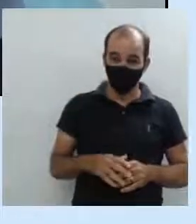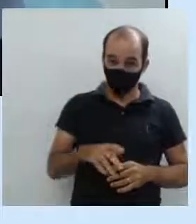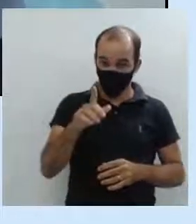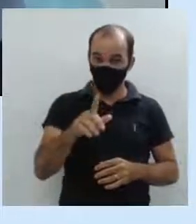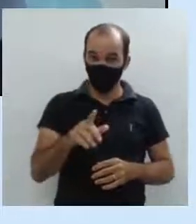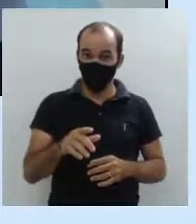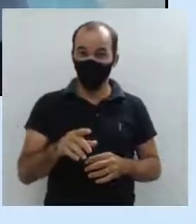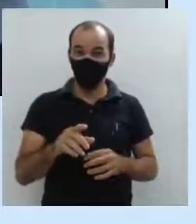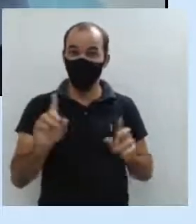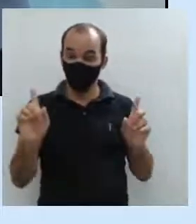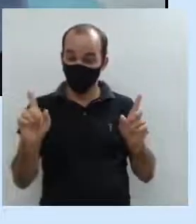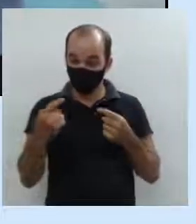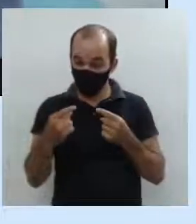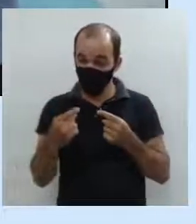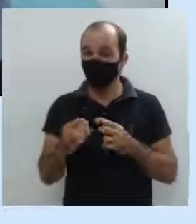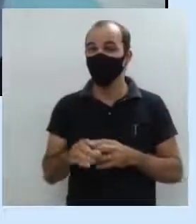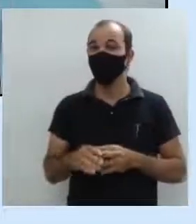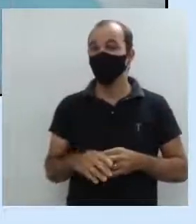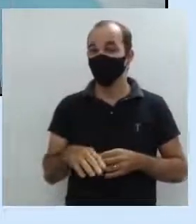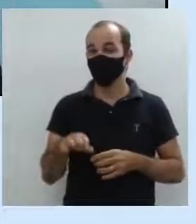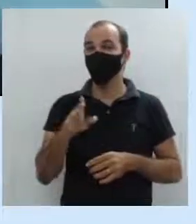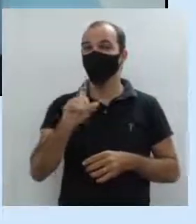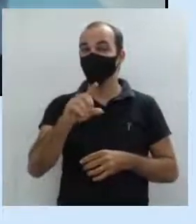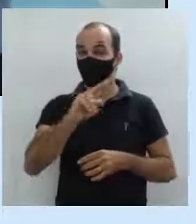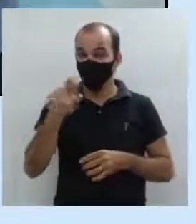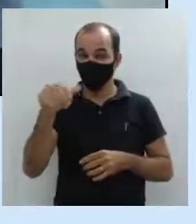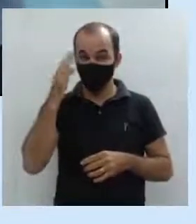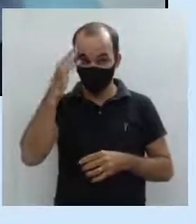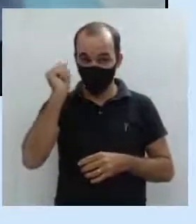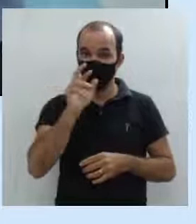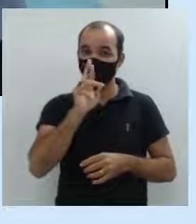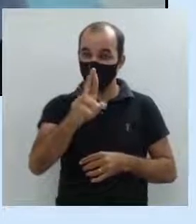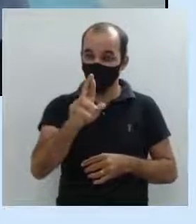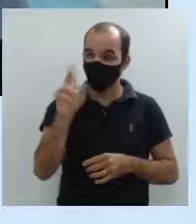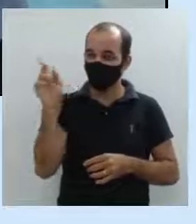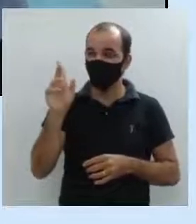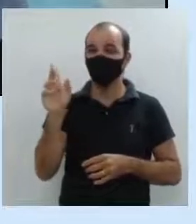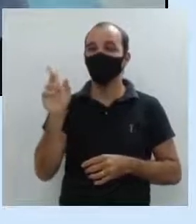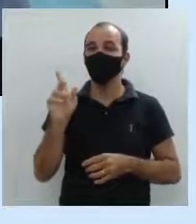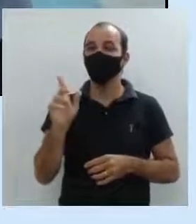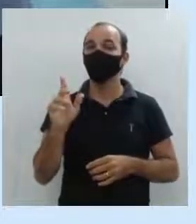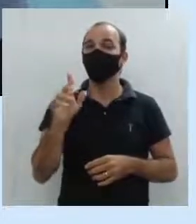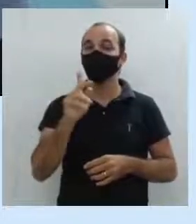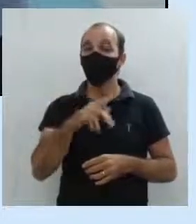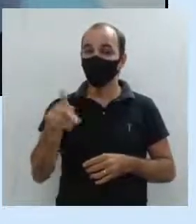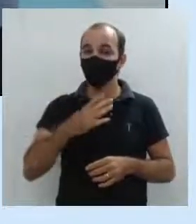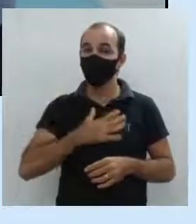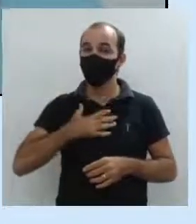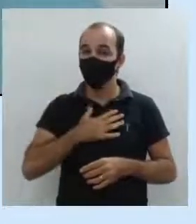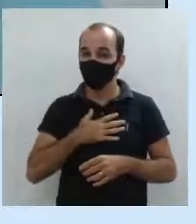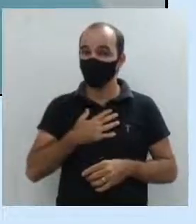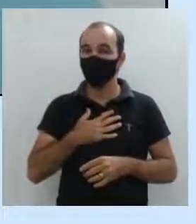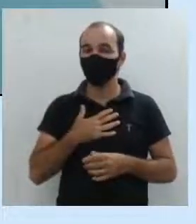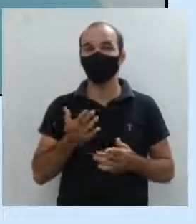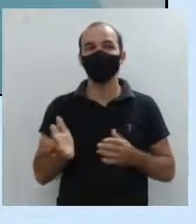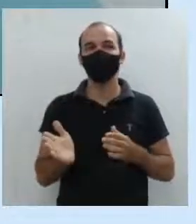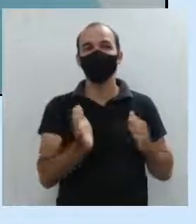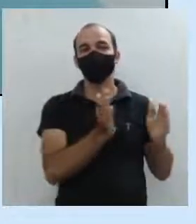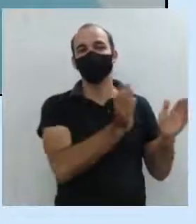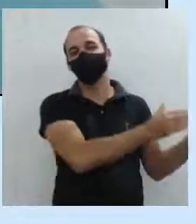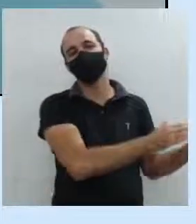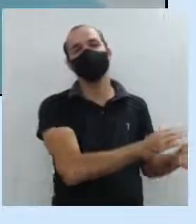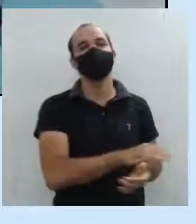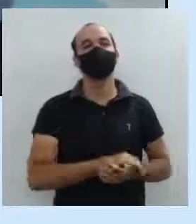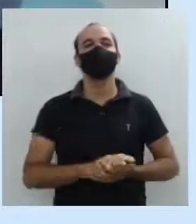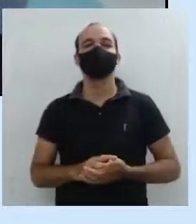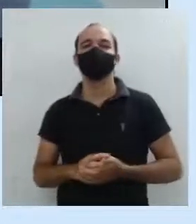quarto desafio, não deixem a Aninha ganhar. Você vai adivinhar qual é o meu programa de TV favorito. Mas vamos lá. Professor,